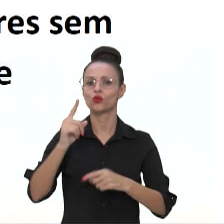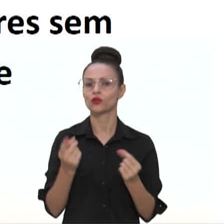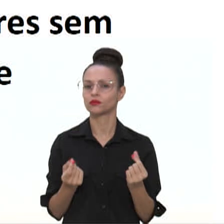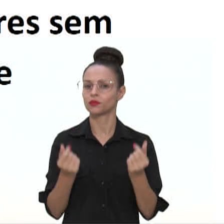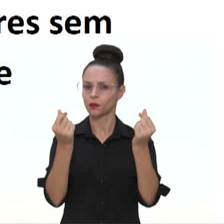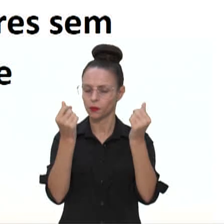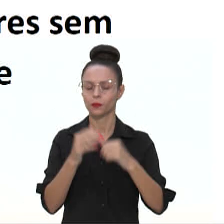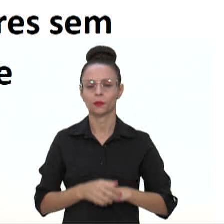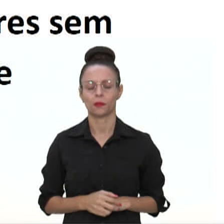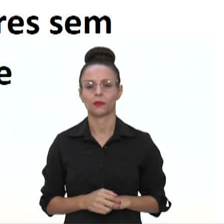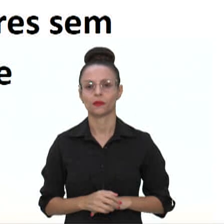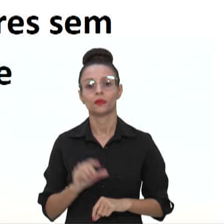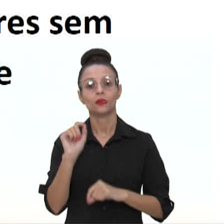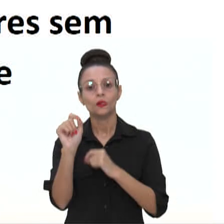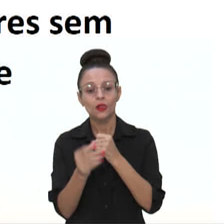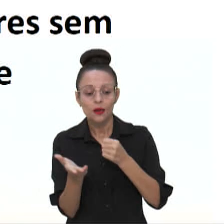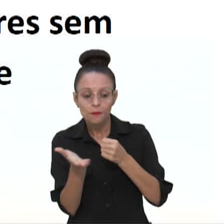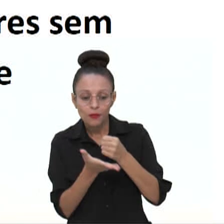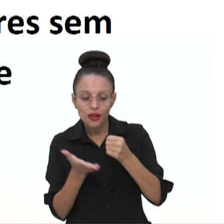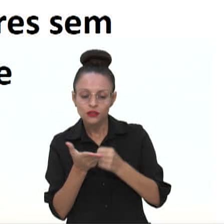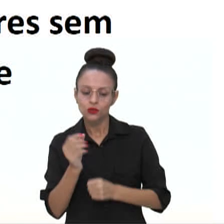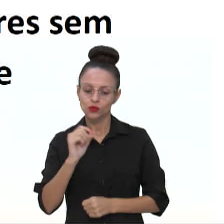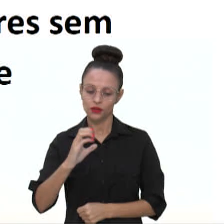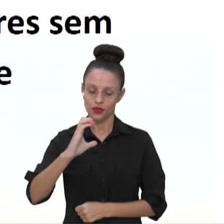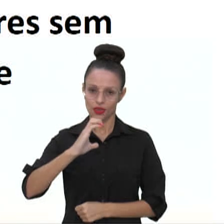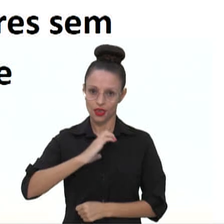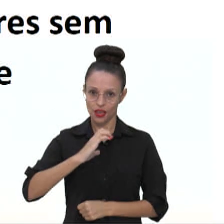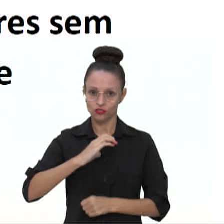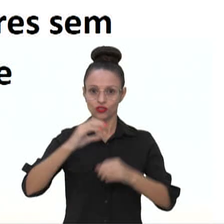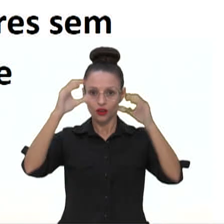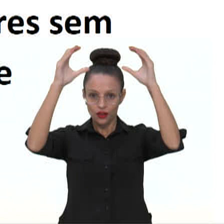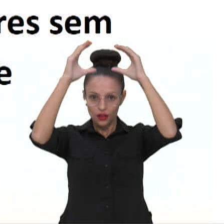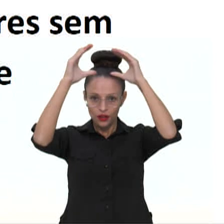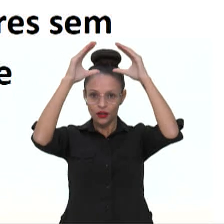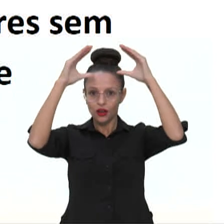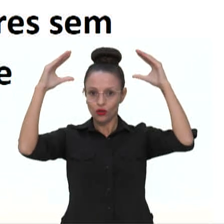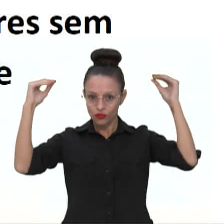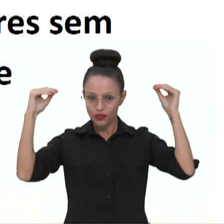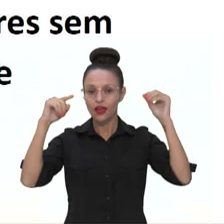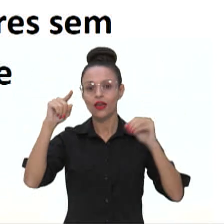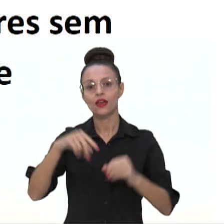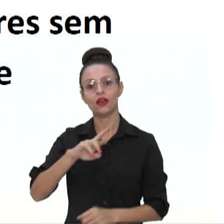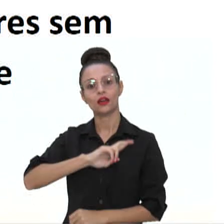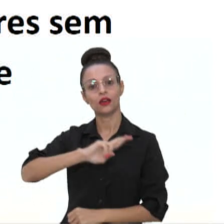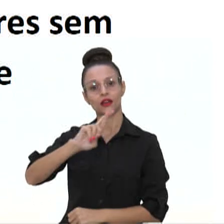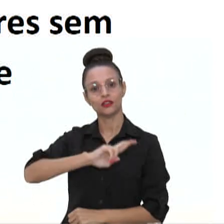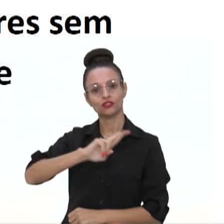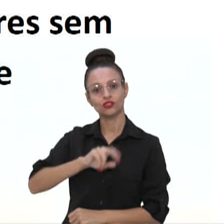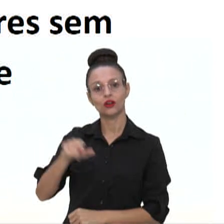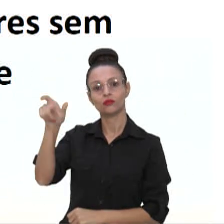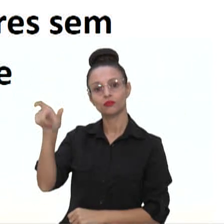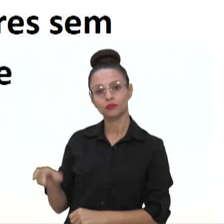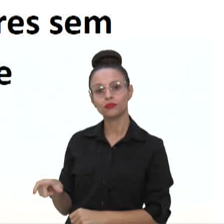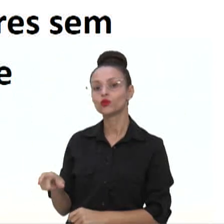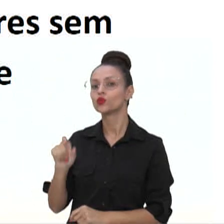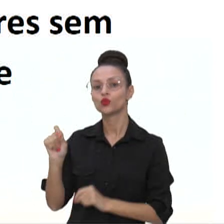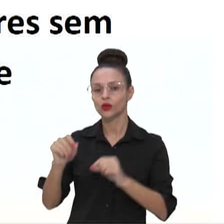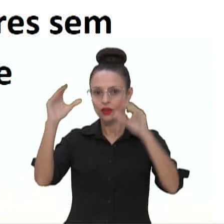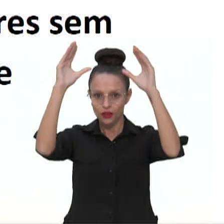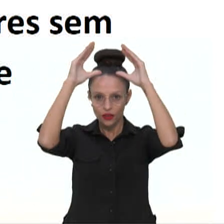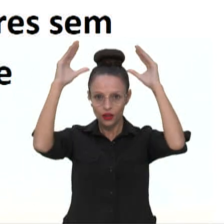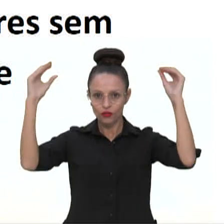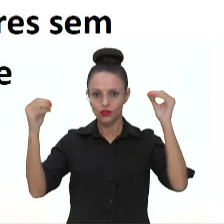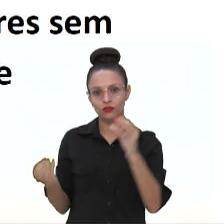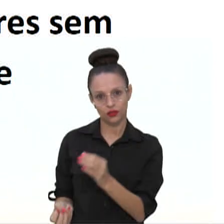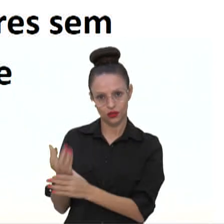base desses colonos estava na ética calvinista, dessa religião criada pelo Calvino. E qual é a base dessa